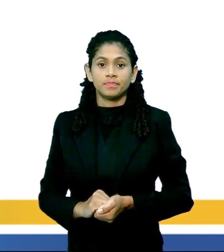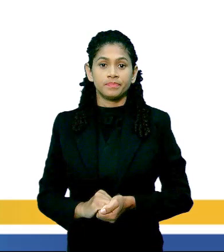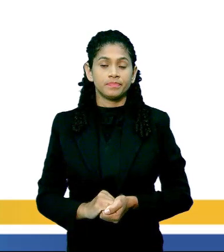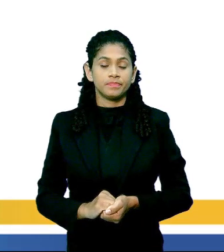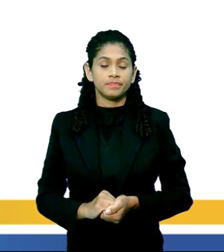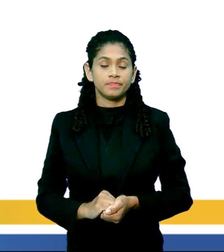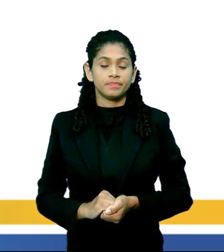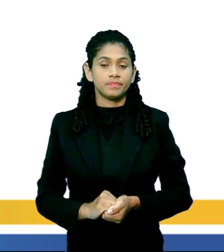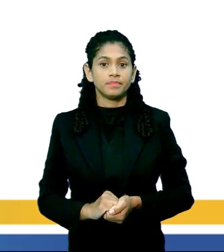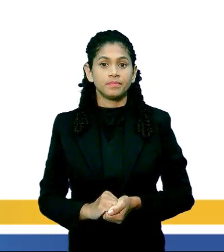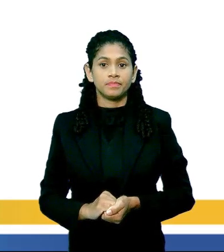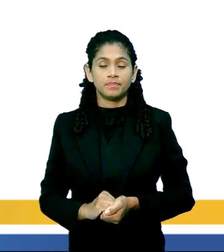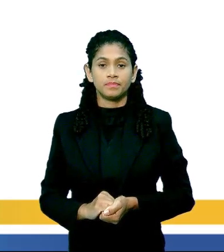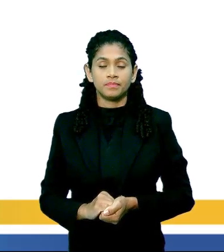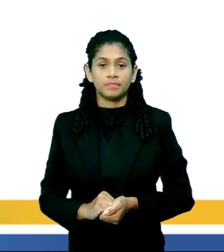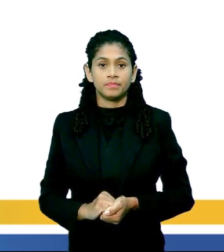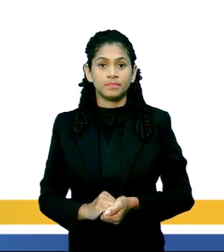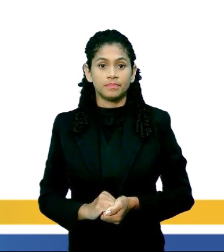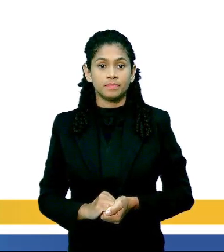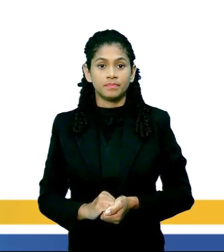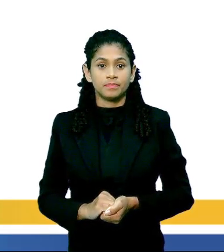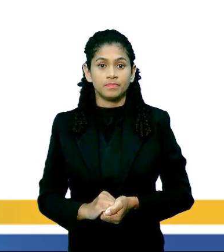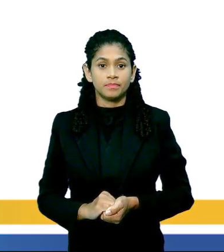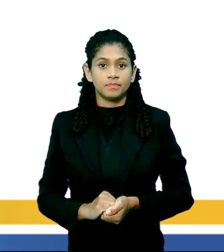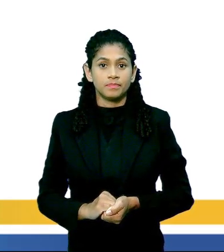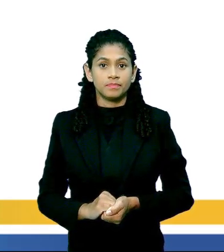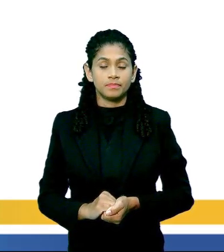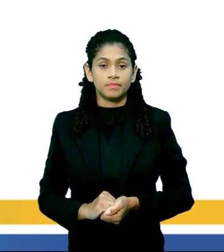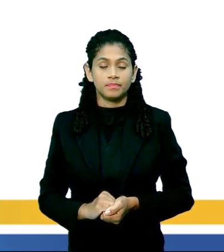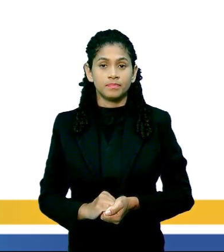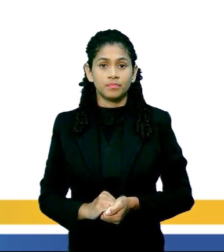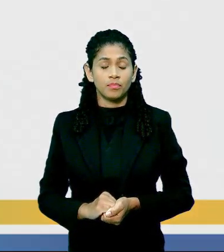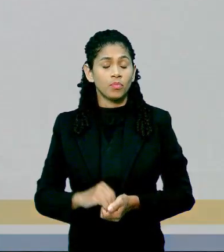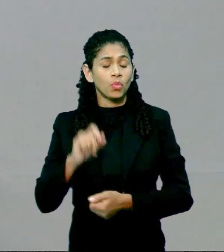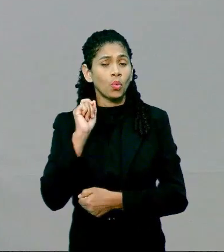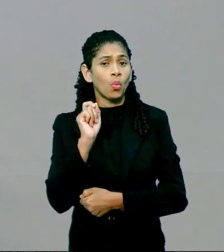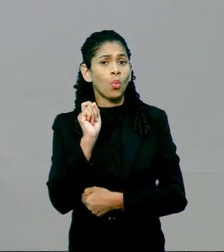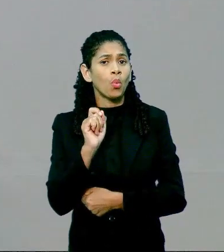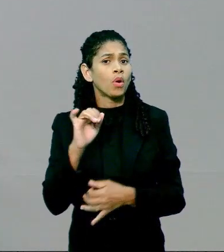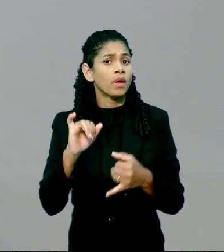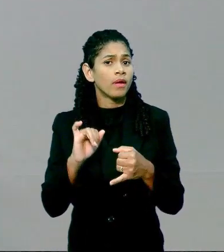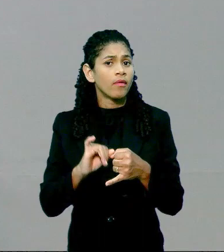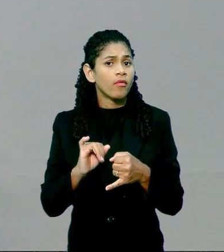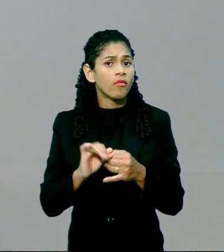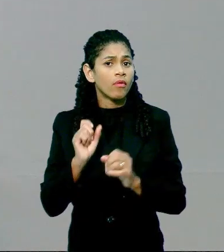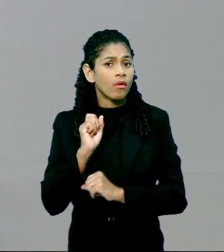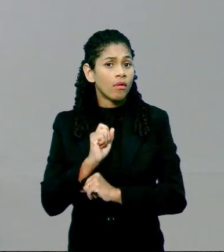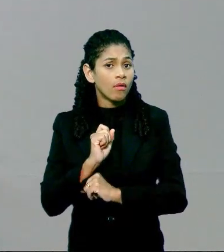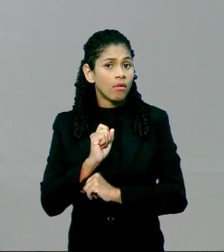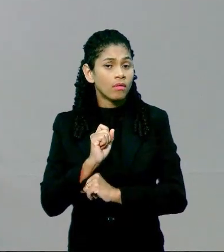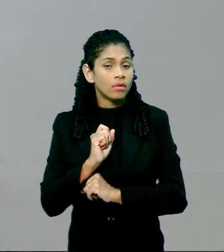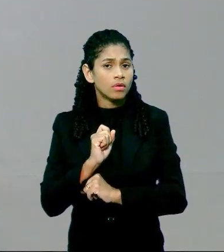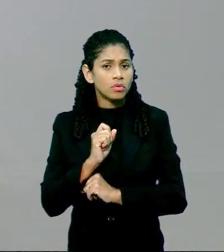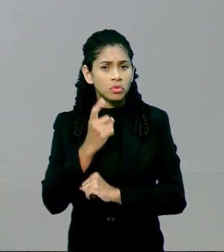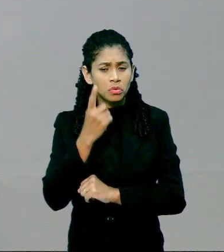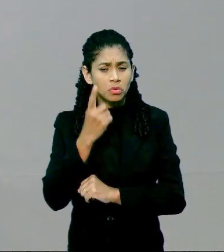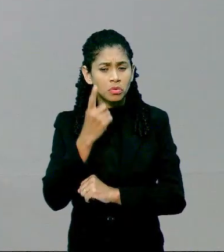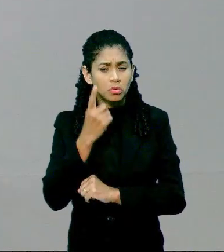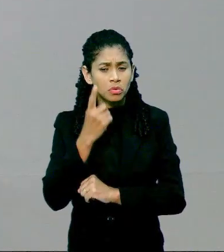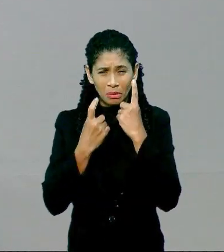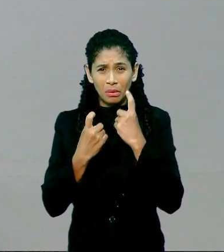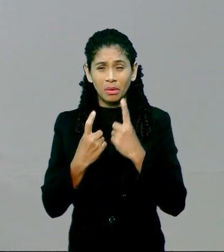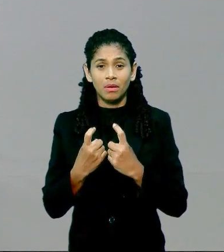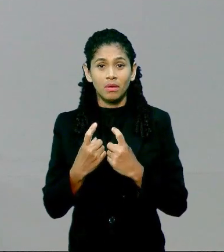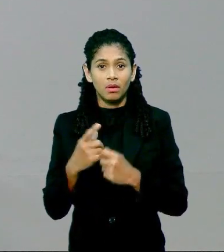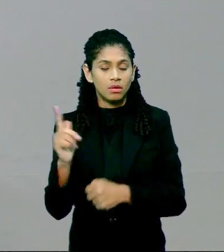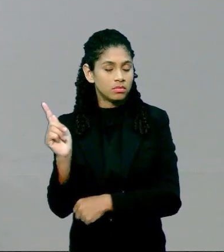lá. Temos a questão aí. O que a gente faz? Chora? Não, a gente não chora. Não agora. A